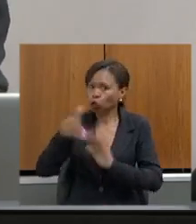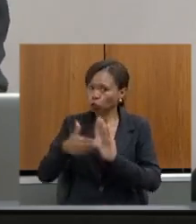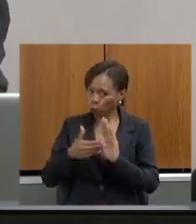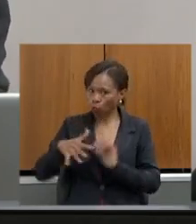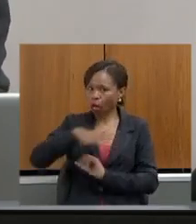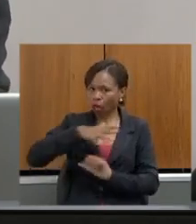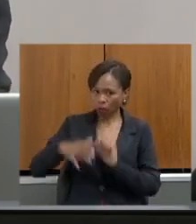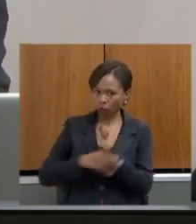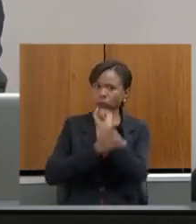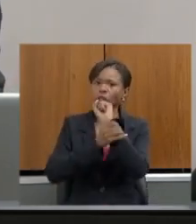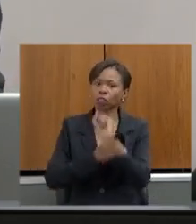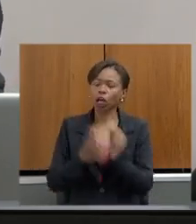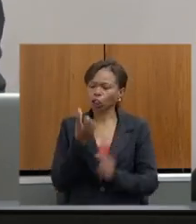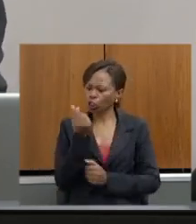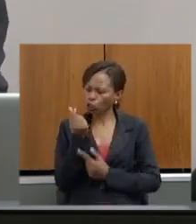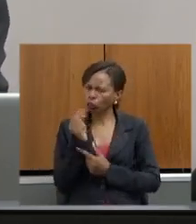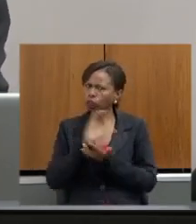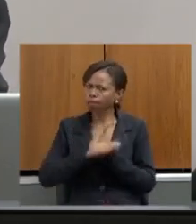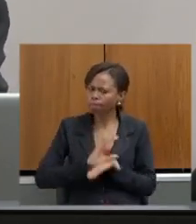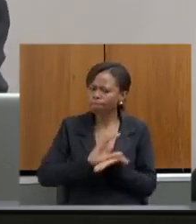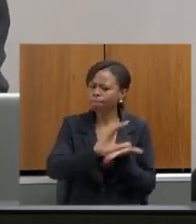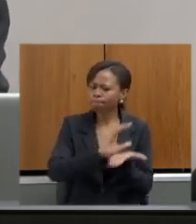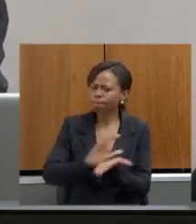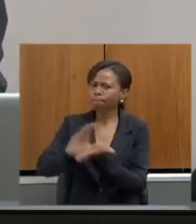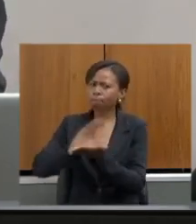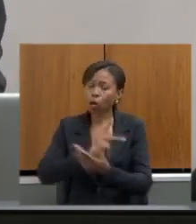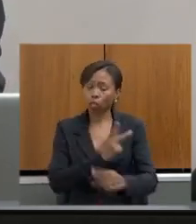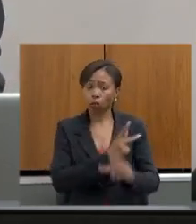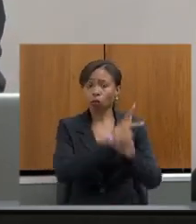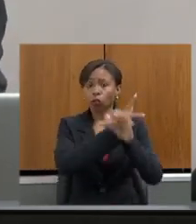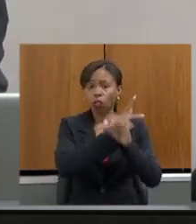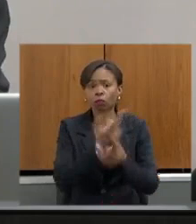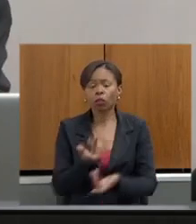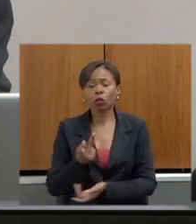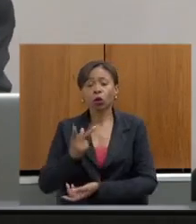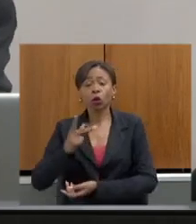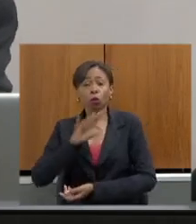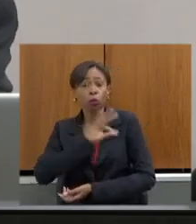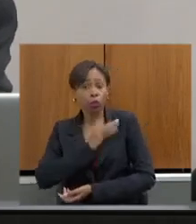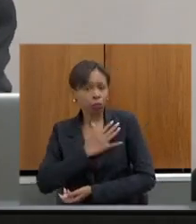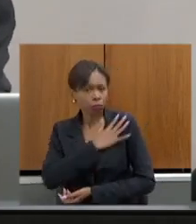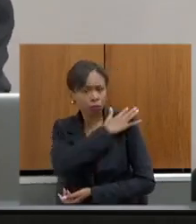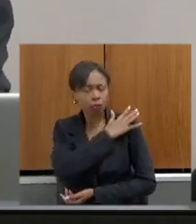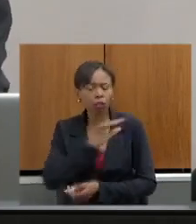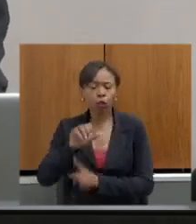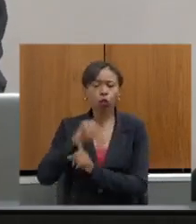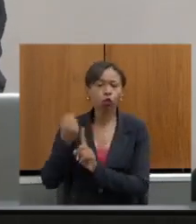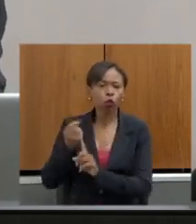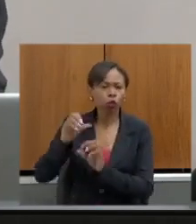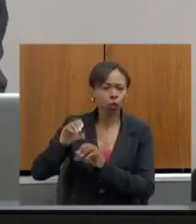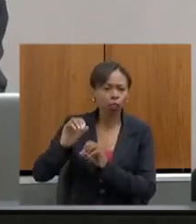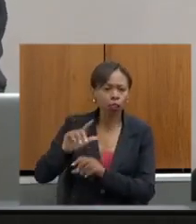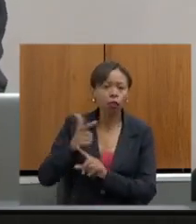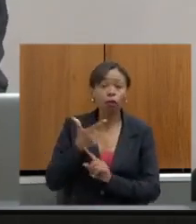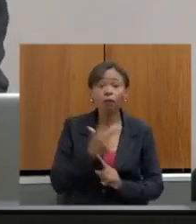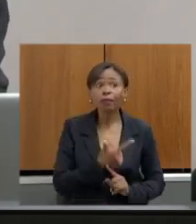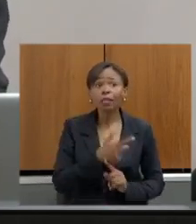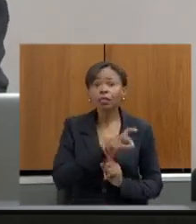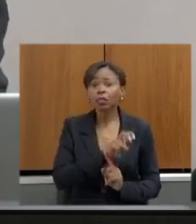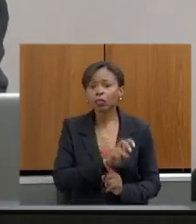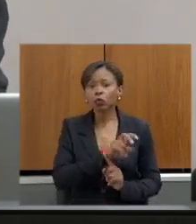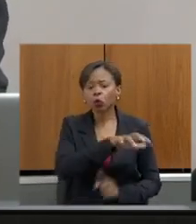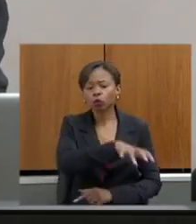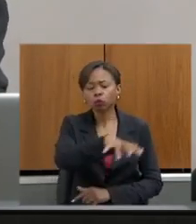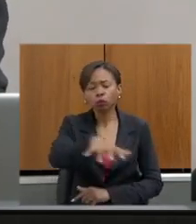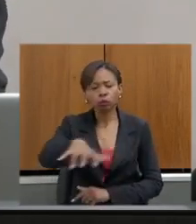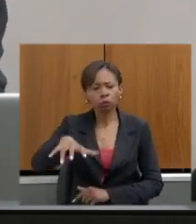assistindo os recursos todos delegacias distritais da Polícia já recebeu todo destacamento da PM do sócio-educativos 25 unidades O